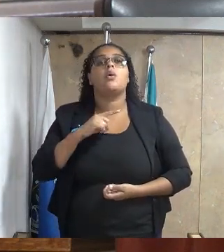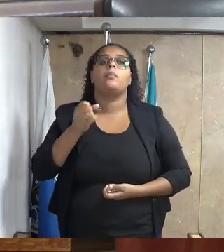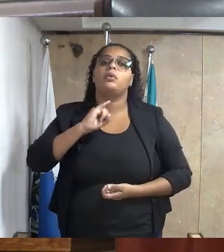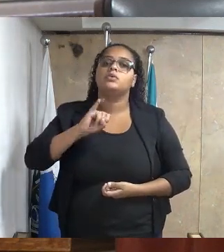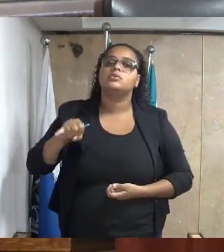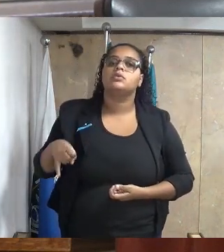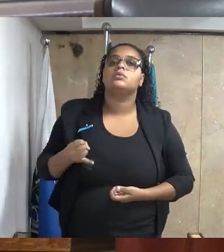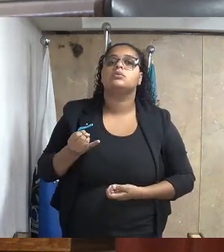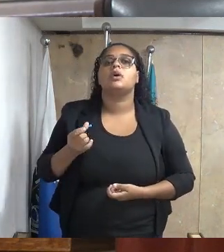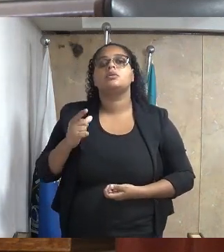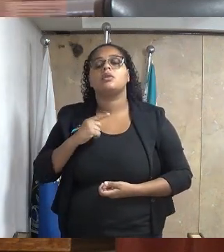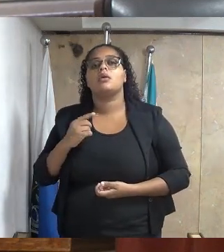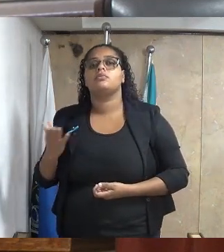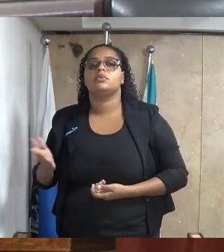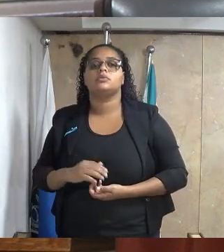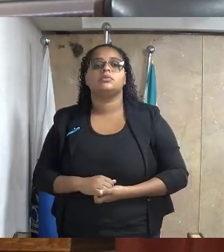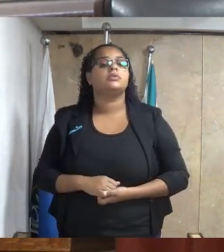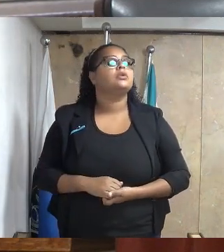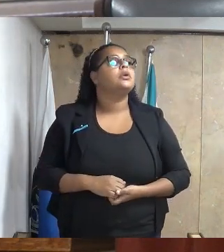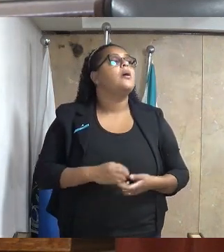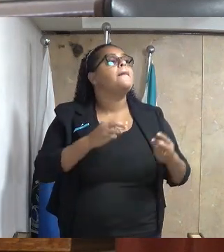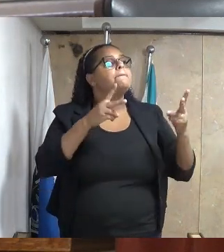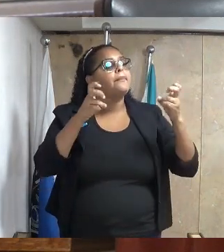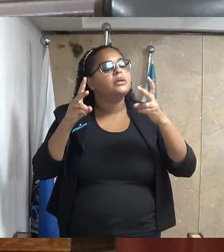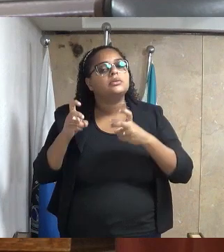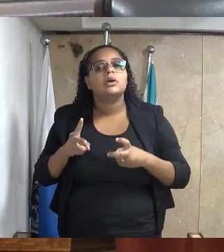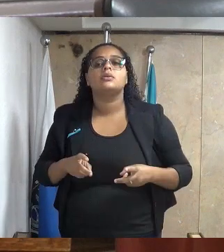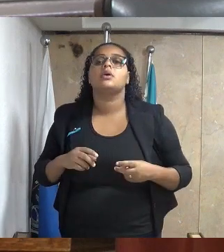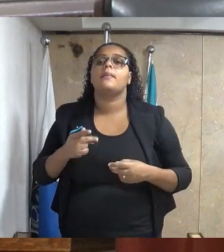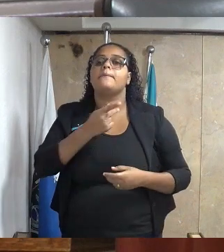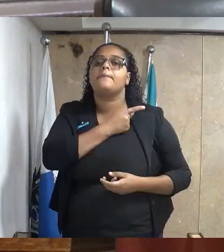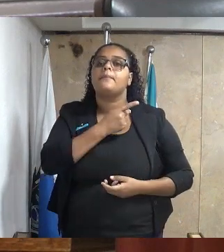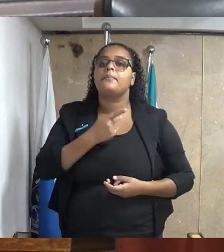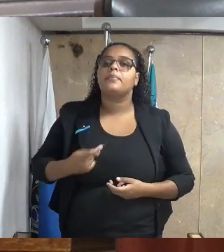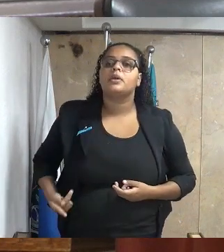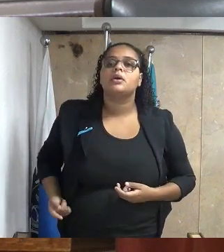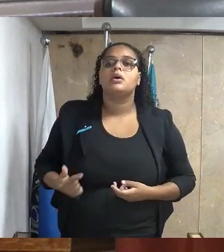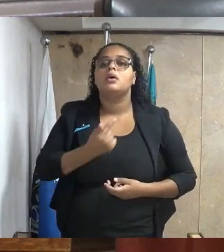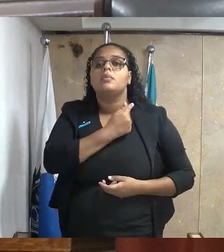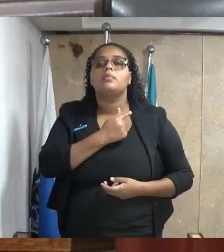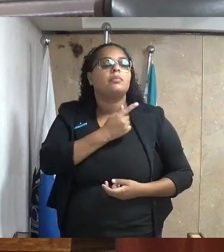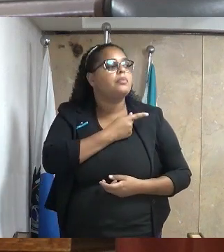oportunidade, quem não teve ainda, observe a fala do presidente eleito